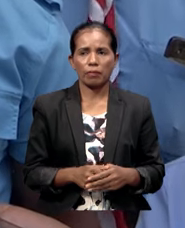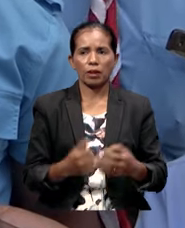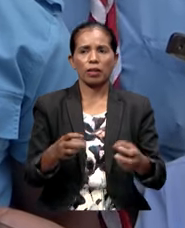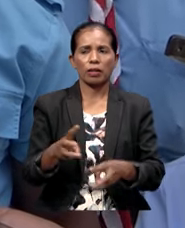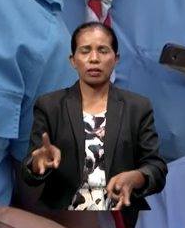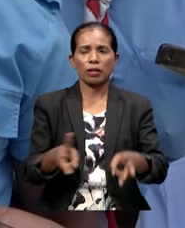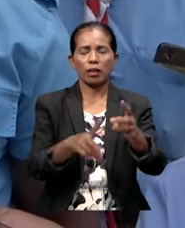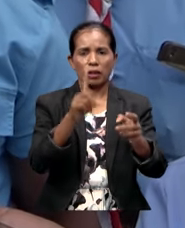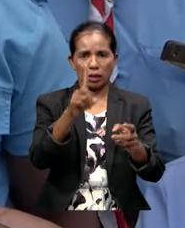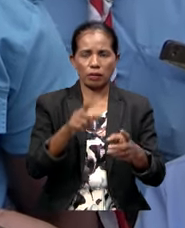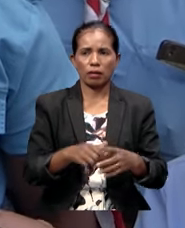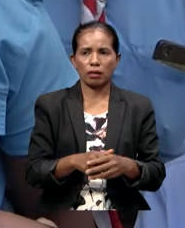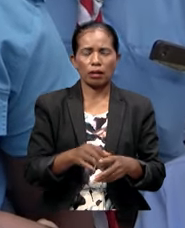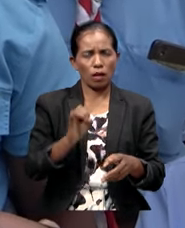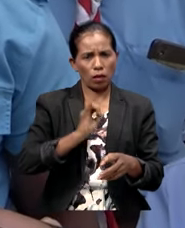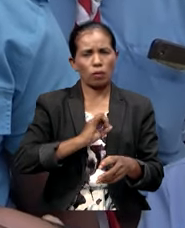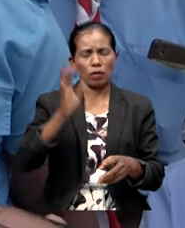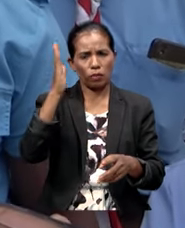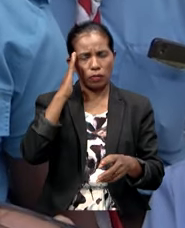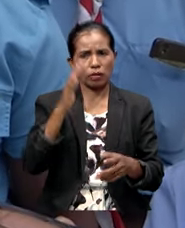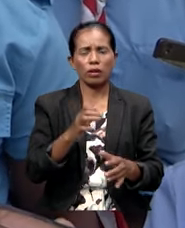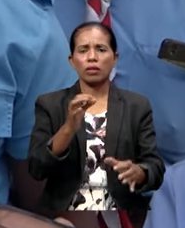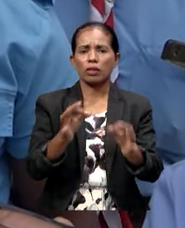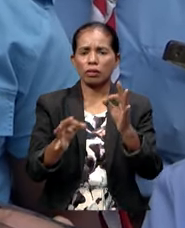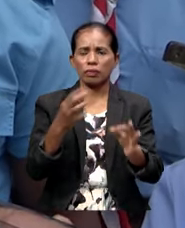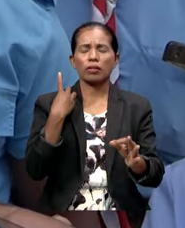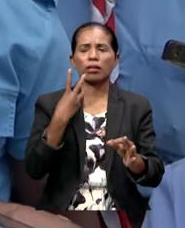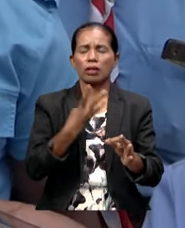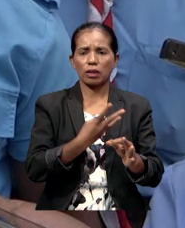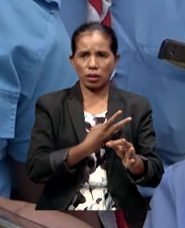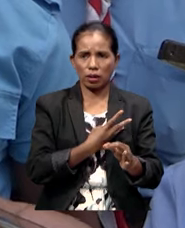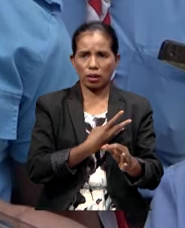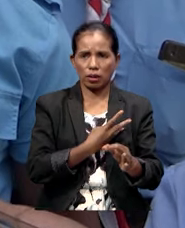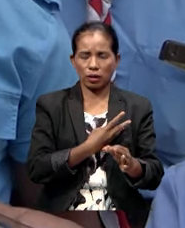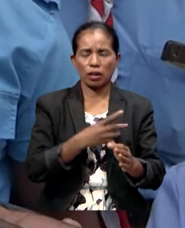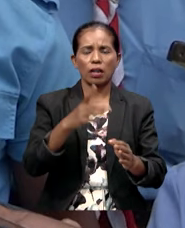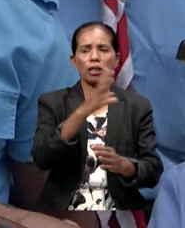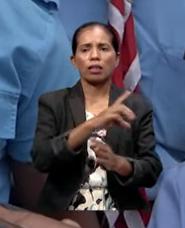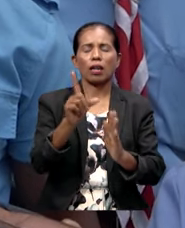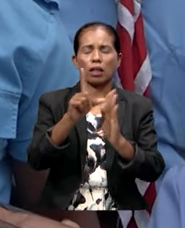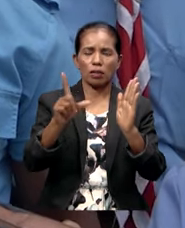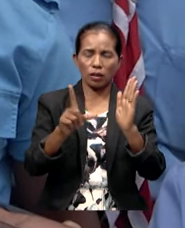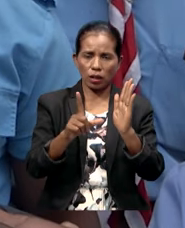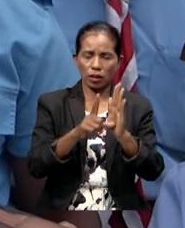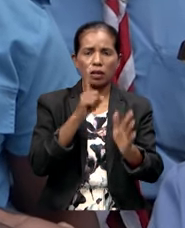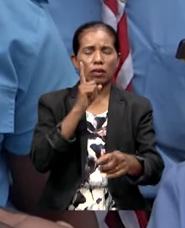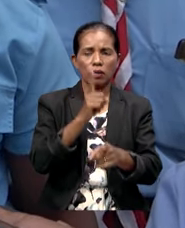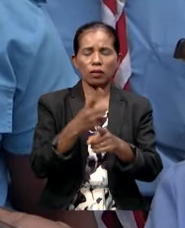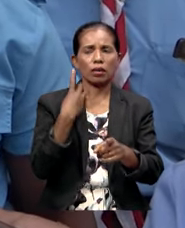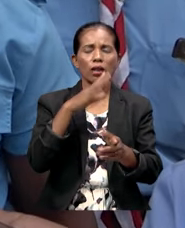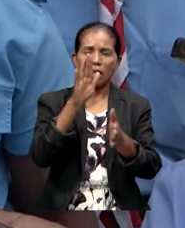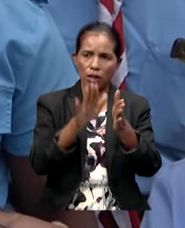ida masa hanoing mas kita serake legaliza idane ne ita atur